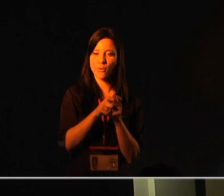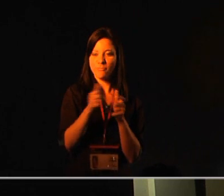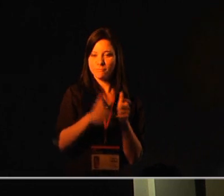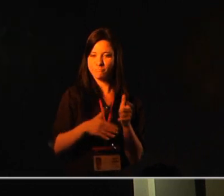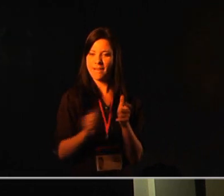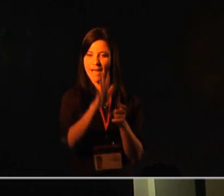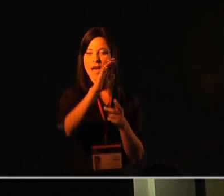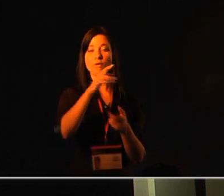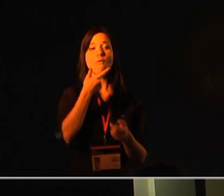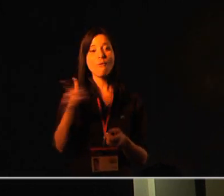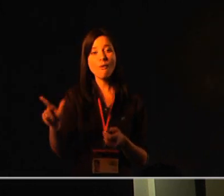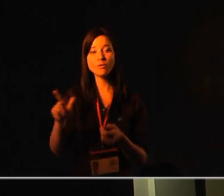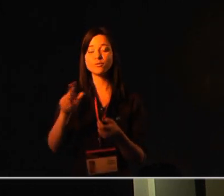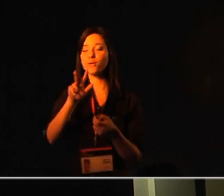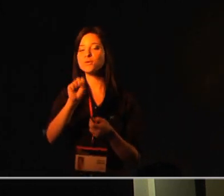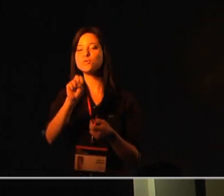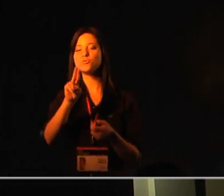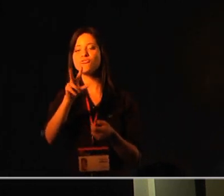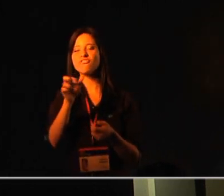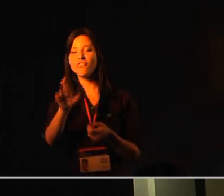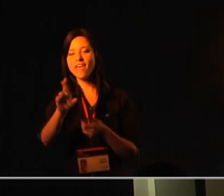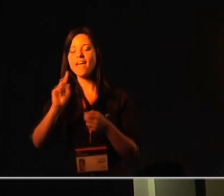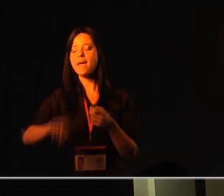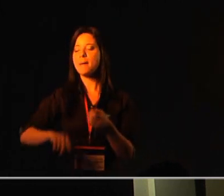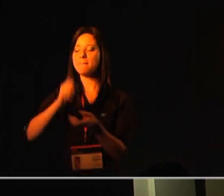Couvert, pão com manteiga caro, couvert.